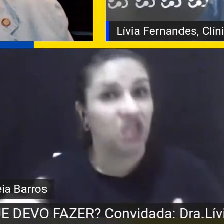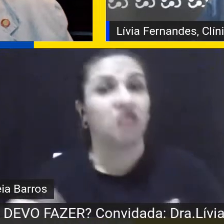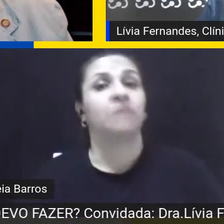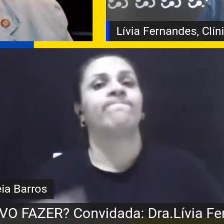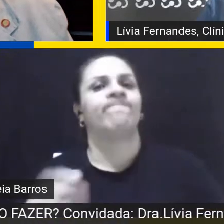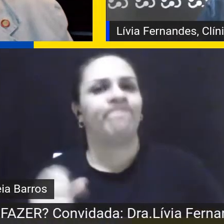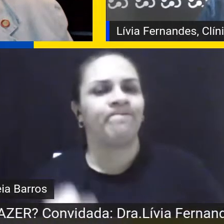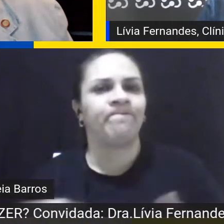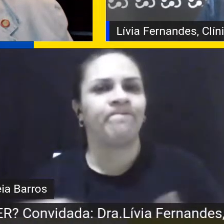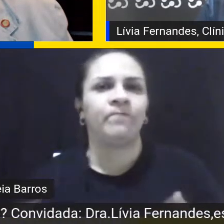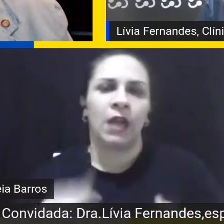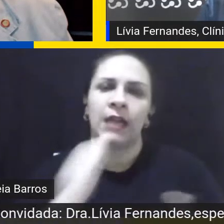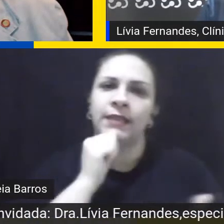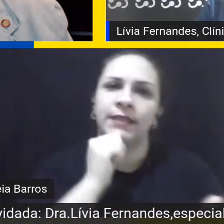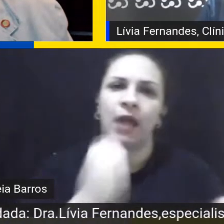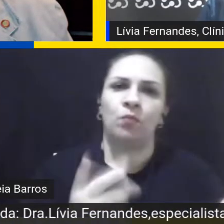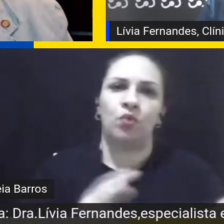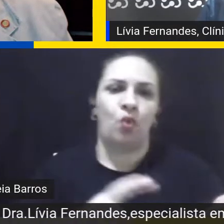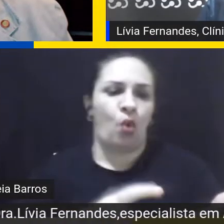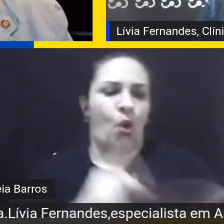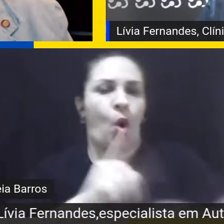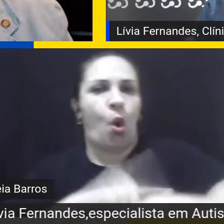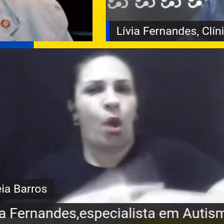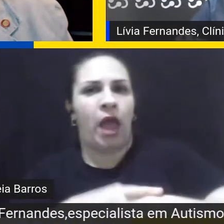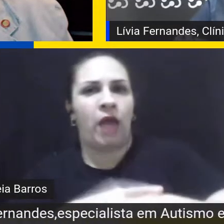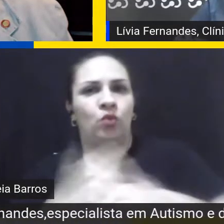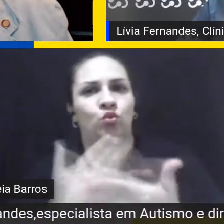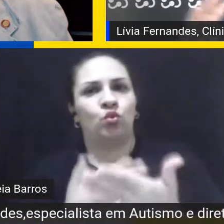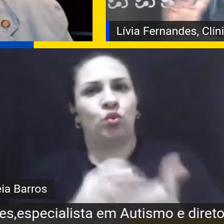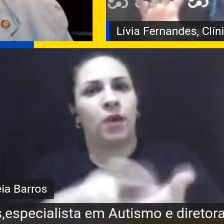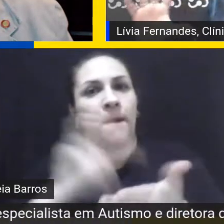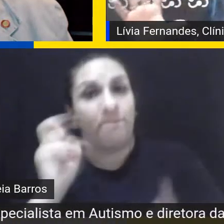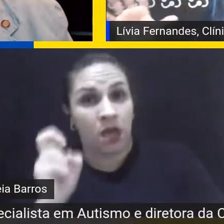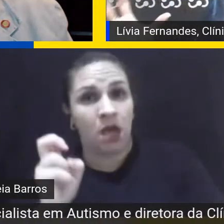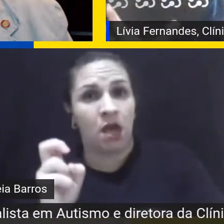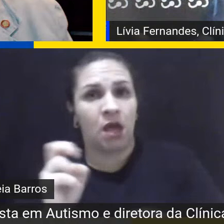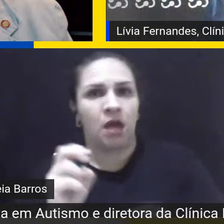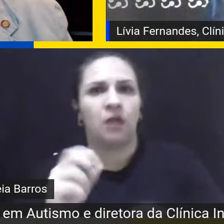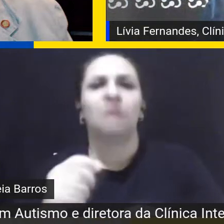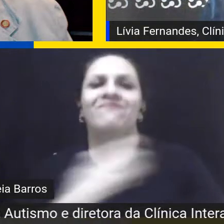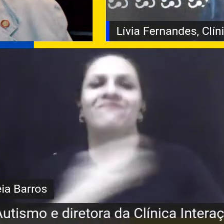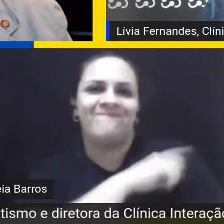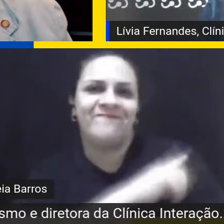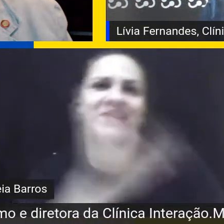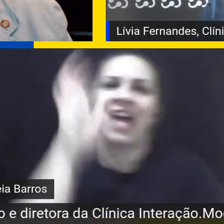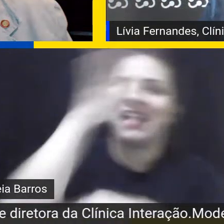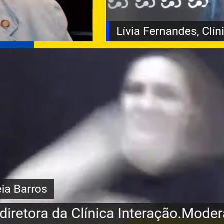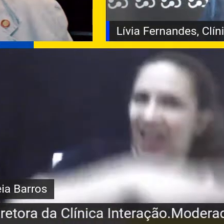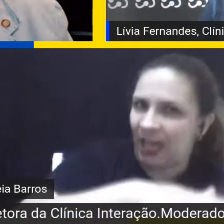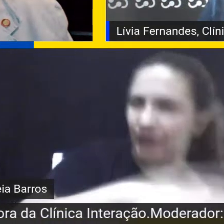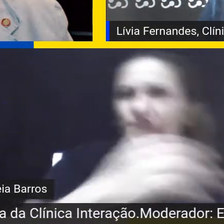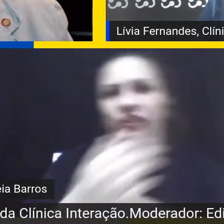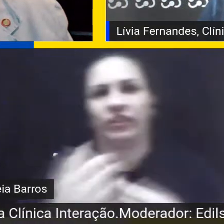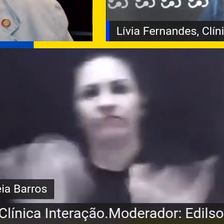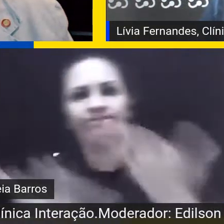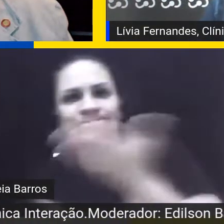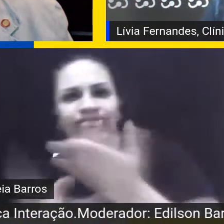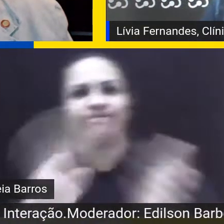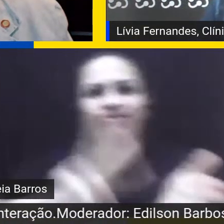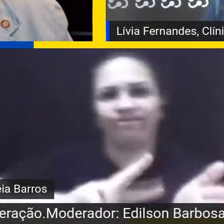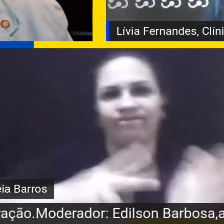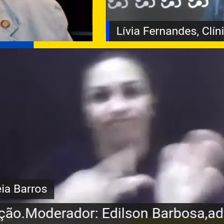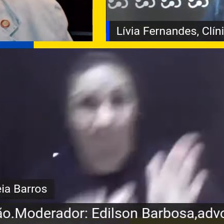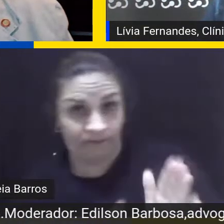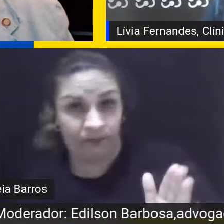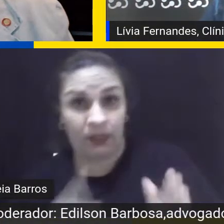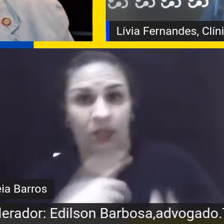contraturno conosco. É bem gostoso. E aqui elas fazem um circuito intenso terapêutico. Nós temos nossos